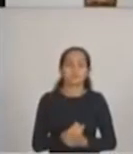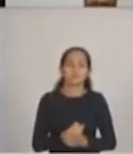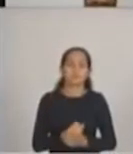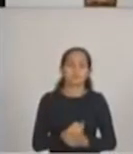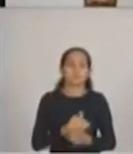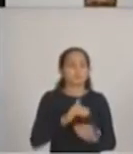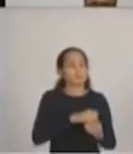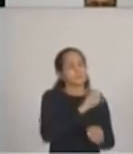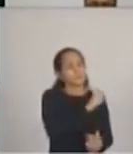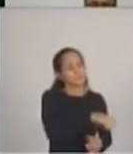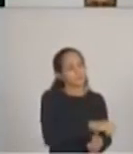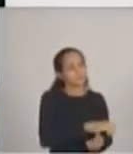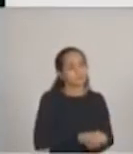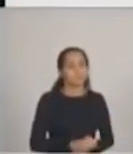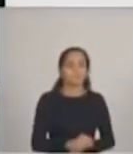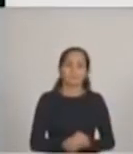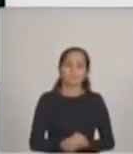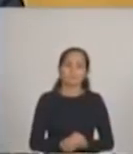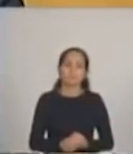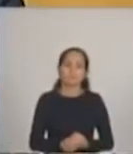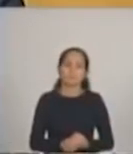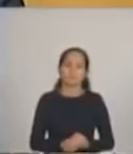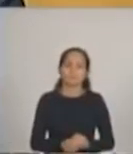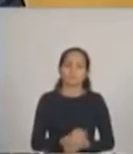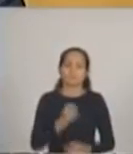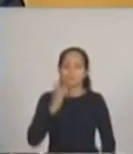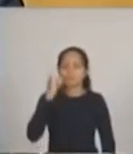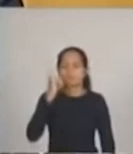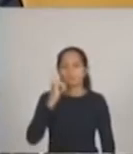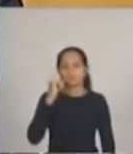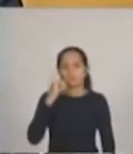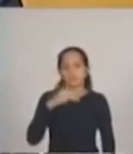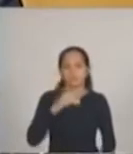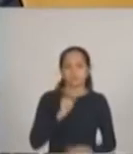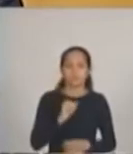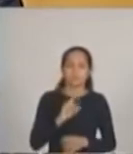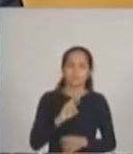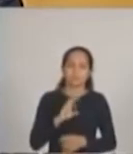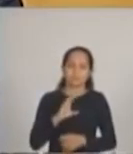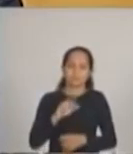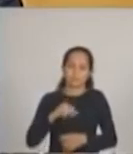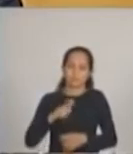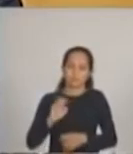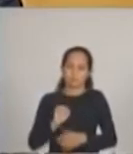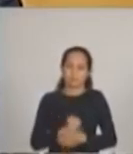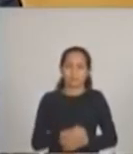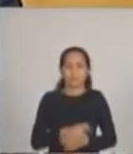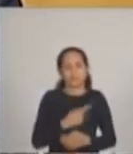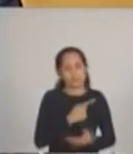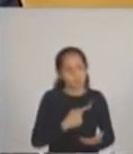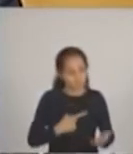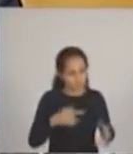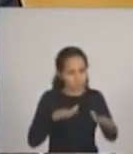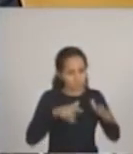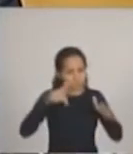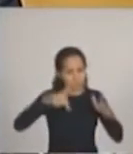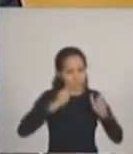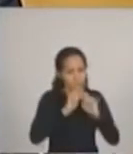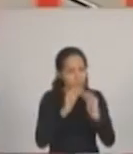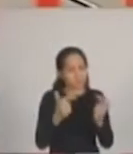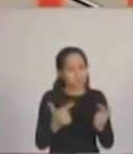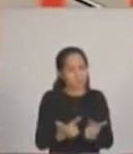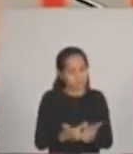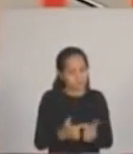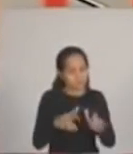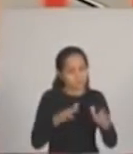Voto sim. Vota sim. Deputado Torino Marques. Senhor presidente, pelo movimento feito aqui na Assembleia Legislativa, aquele